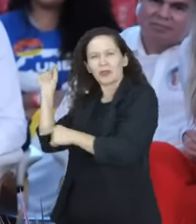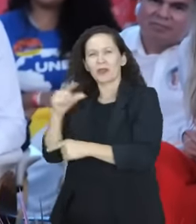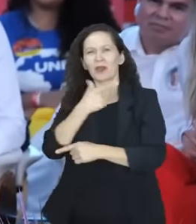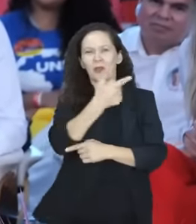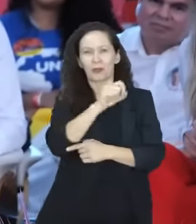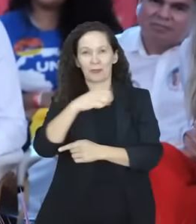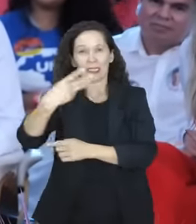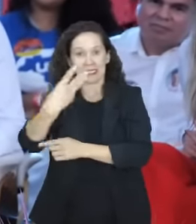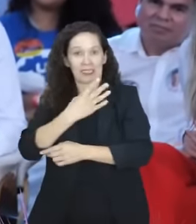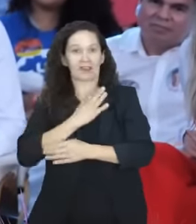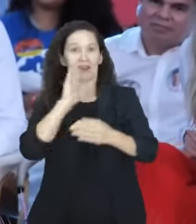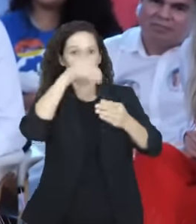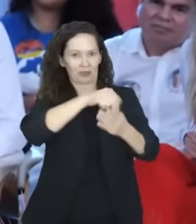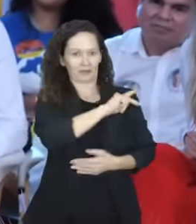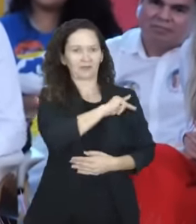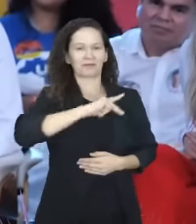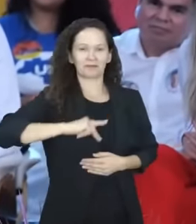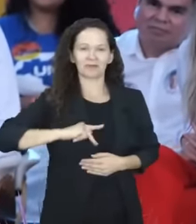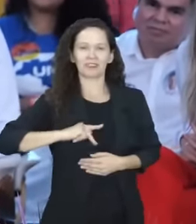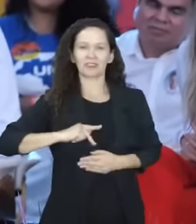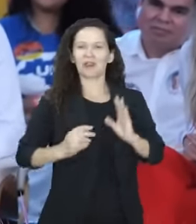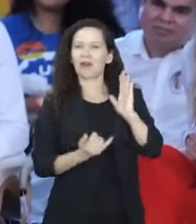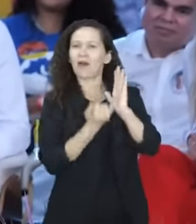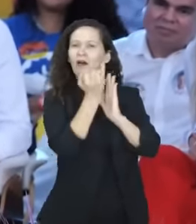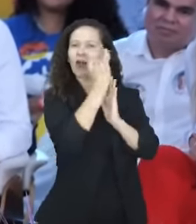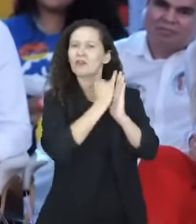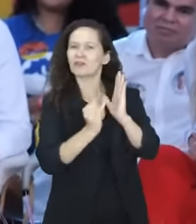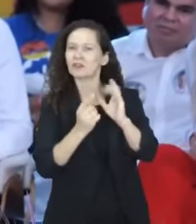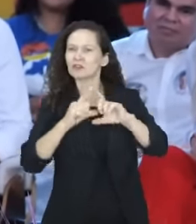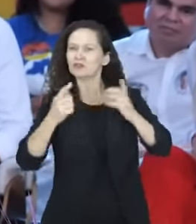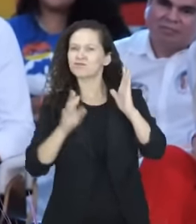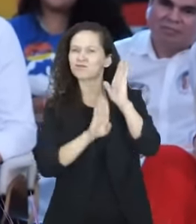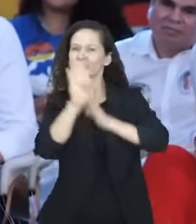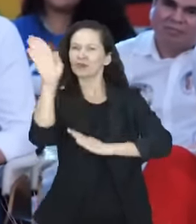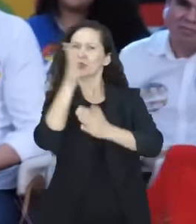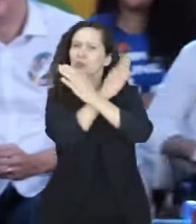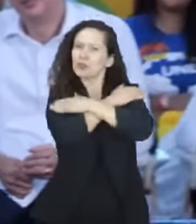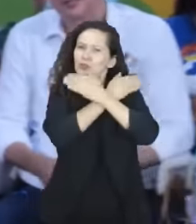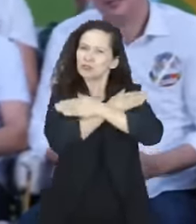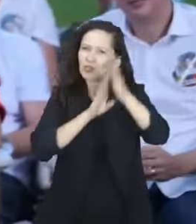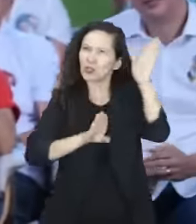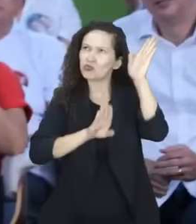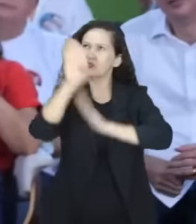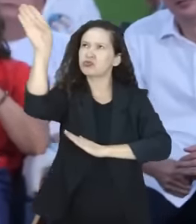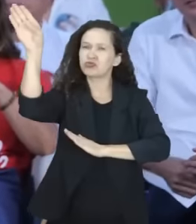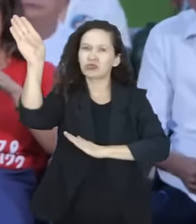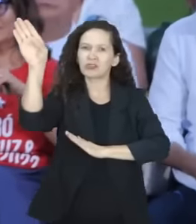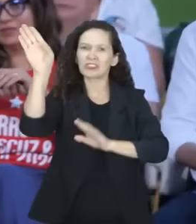A inflação está maior, o desemprego está maior, a destruição